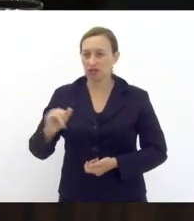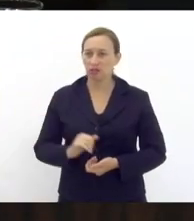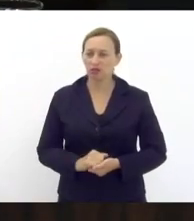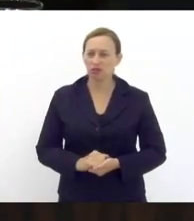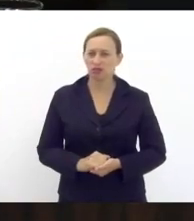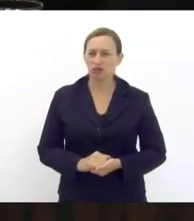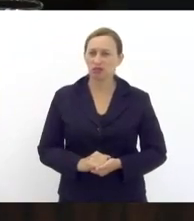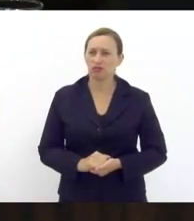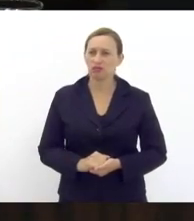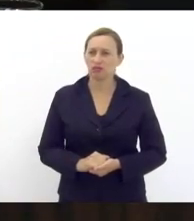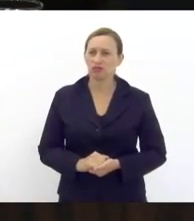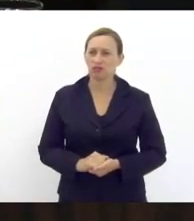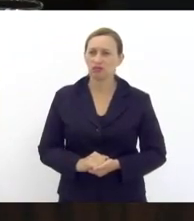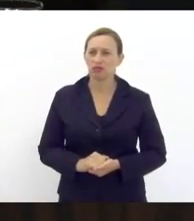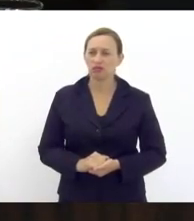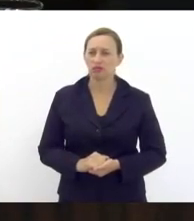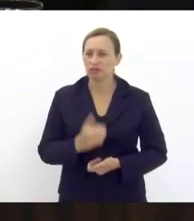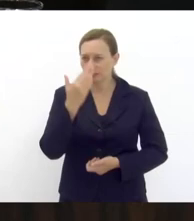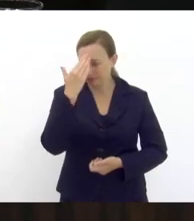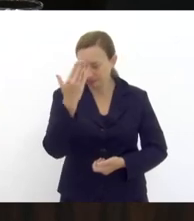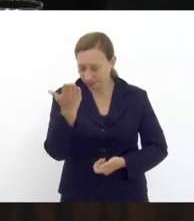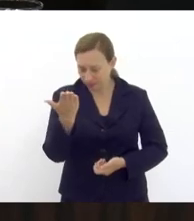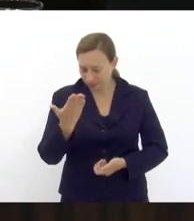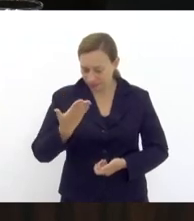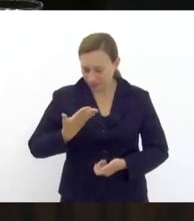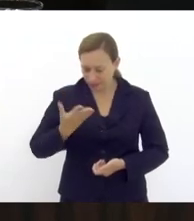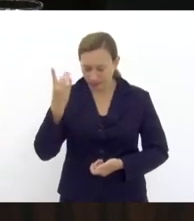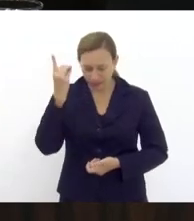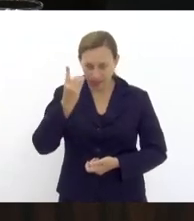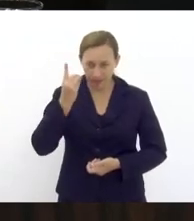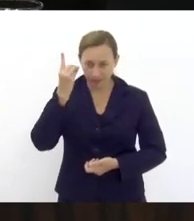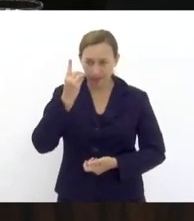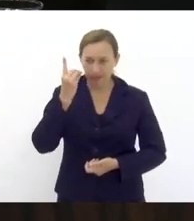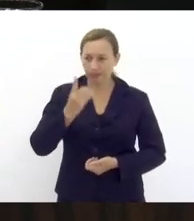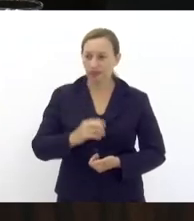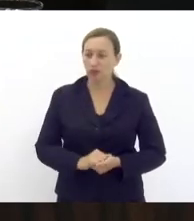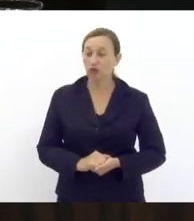aí. Obrigado, meu nobre deputado.